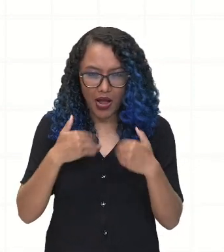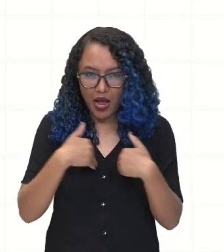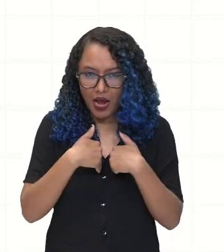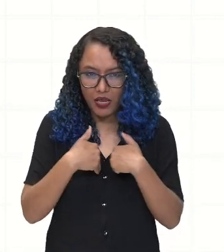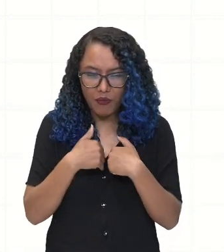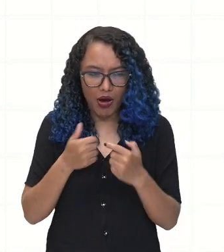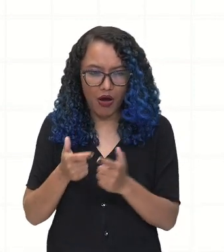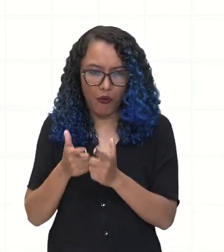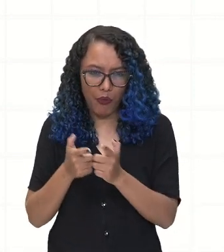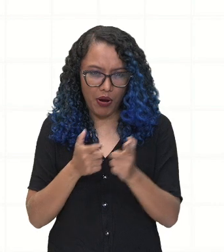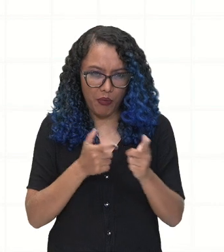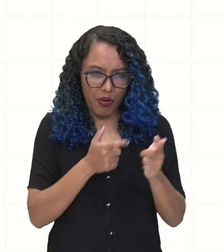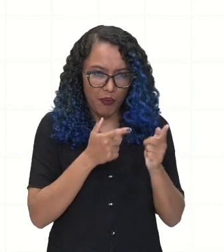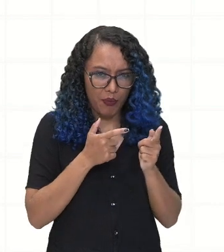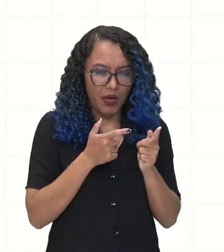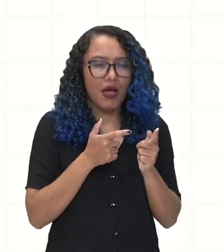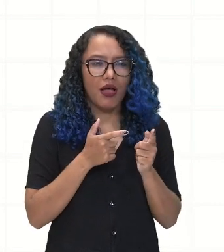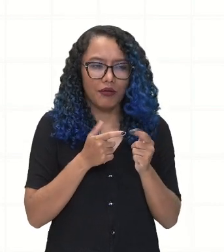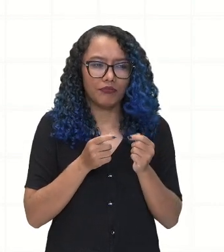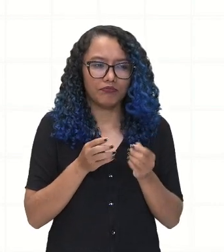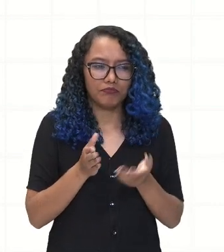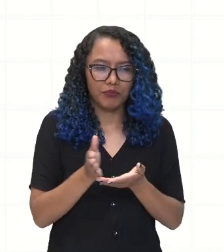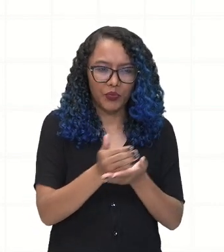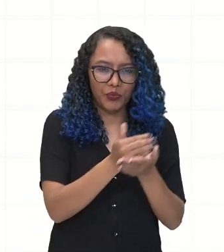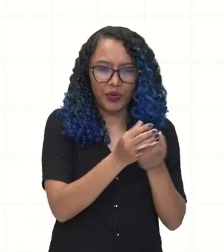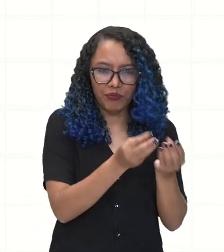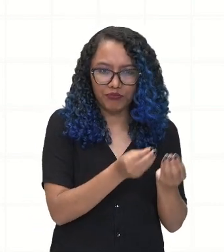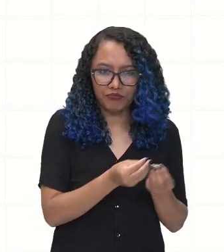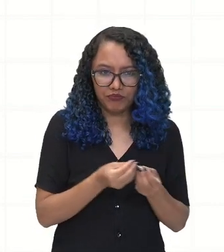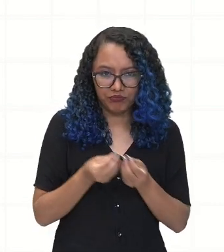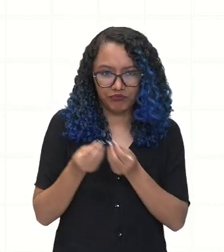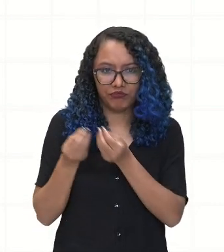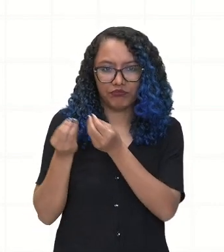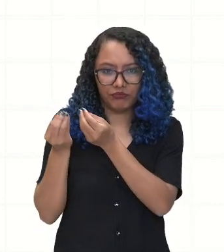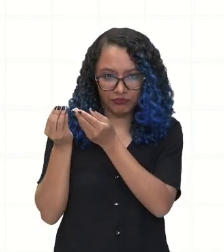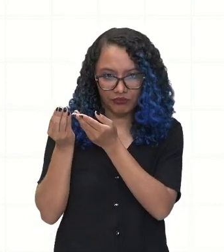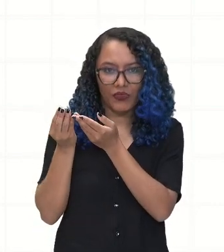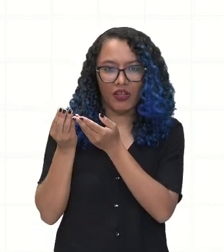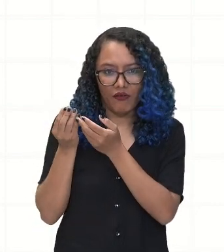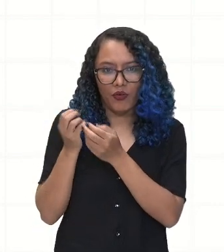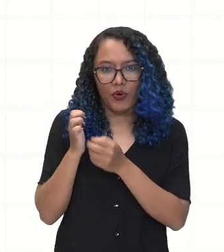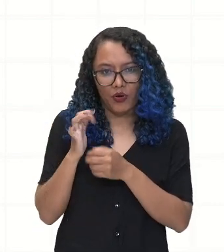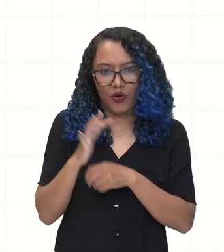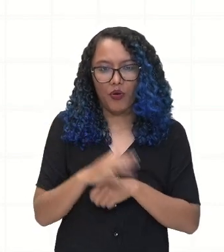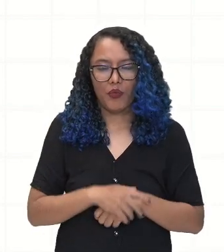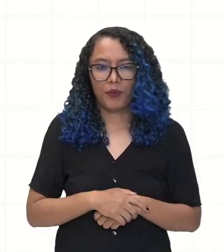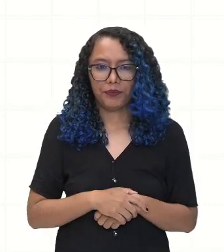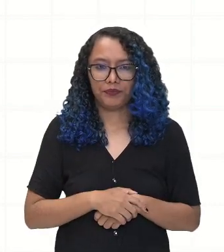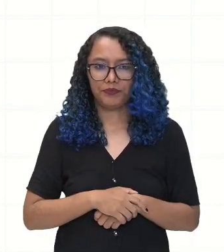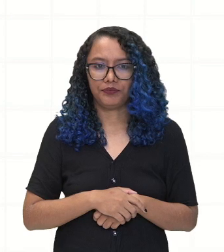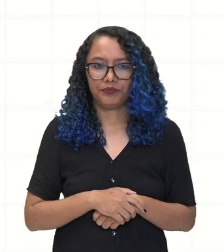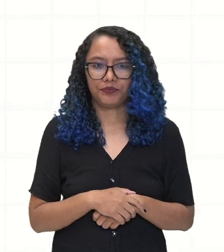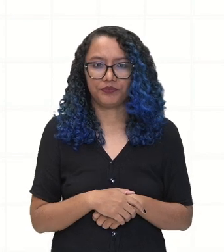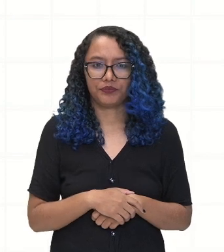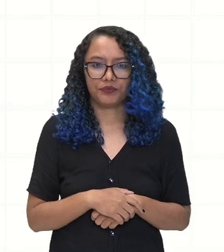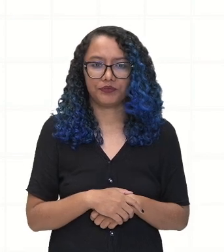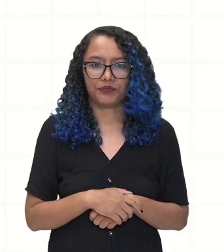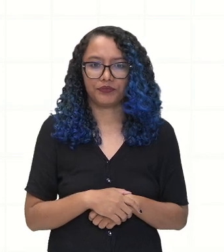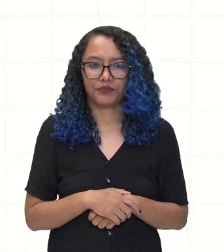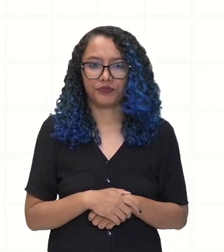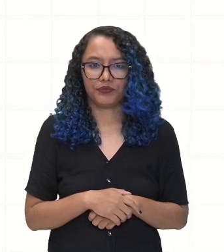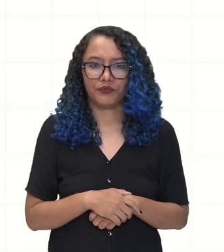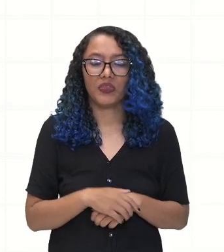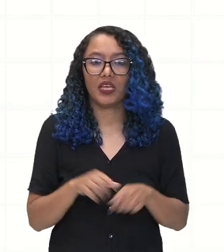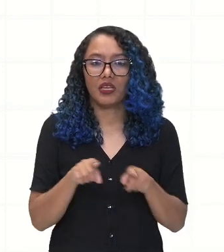fazer com que os animais não consigam suprir a demanda europeia. E vamos ter destaque para os